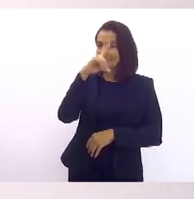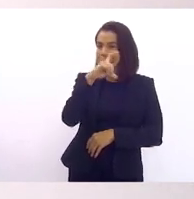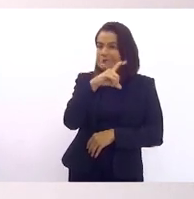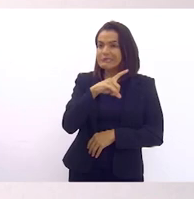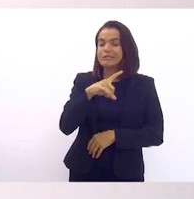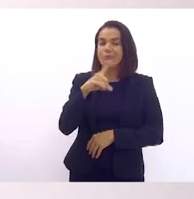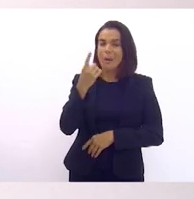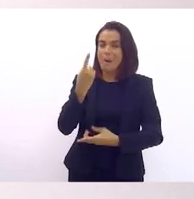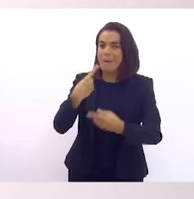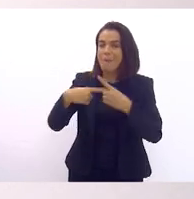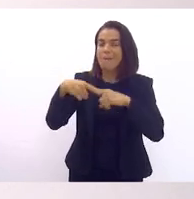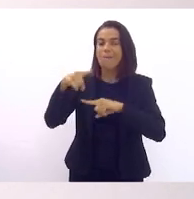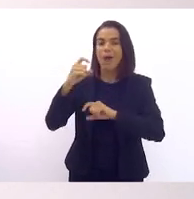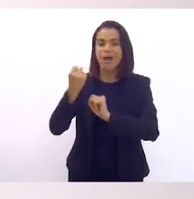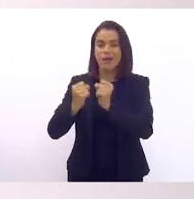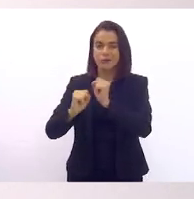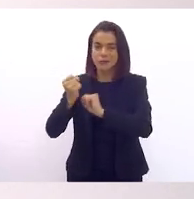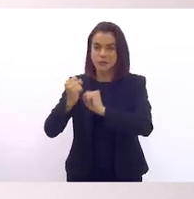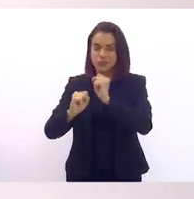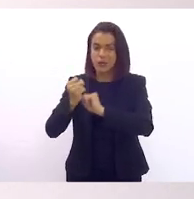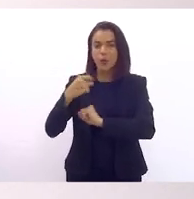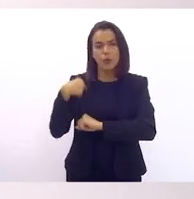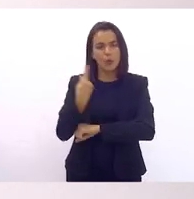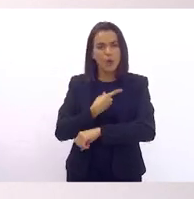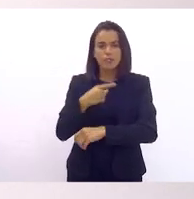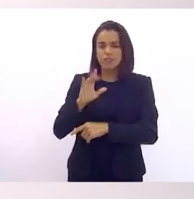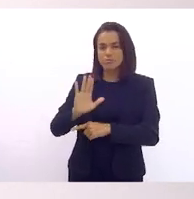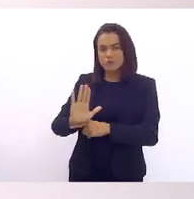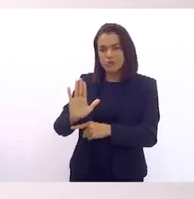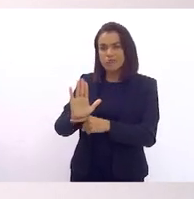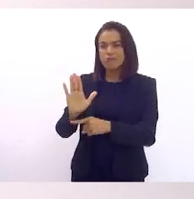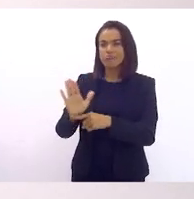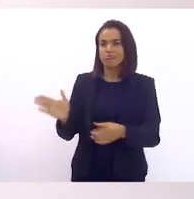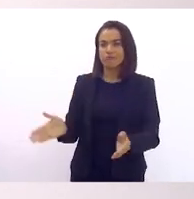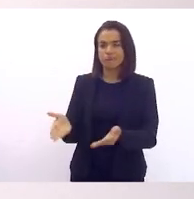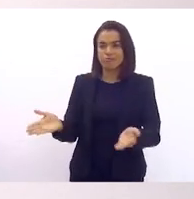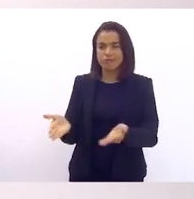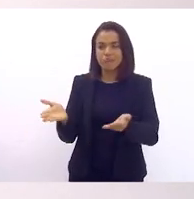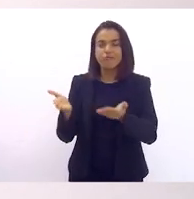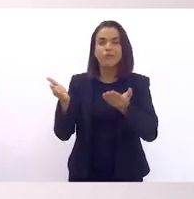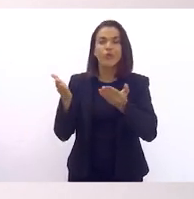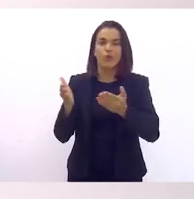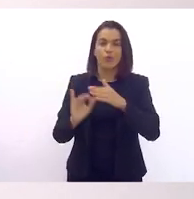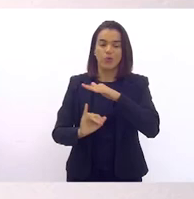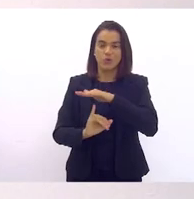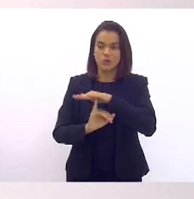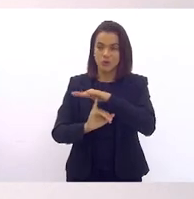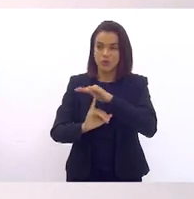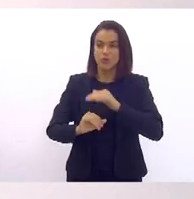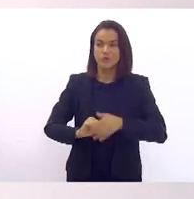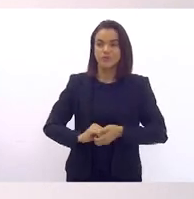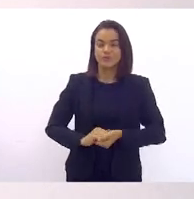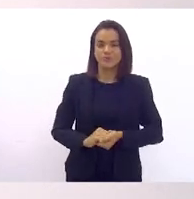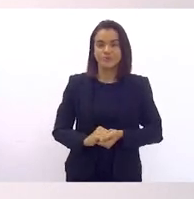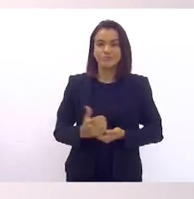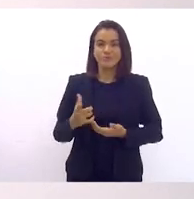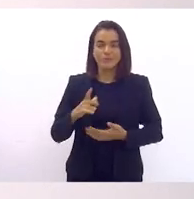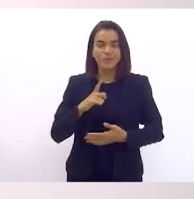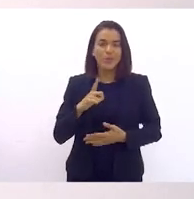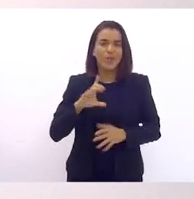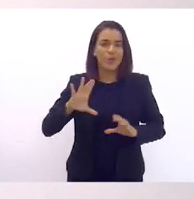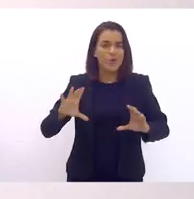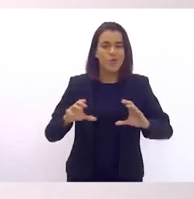retomar sua atividade industrial nós estamos colaborando com com o Instituto eh Enfim uma um